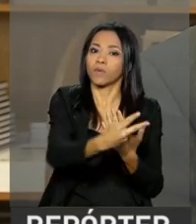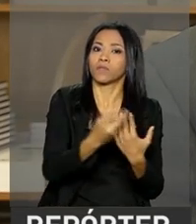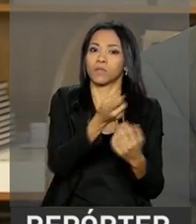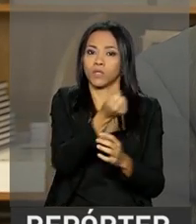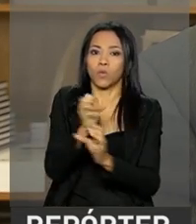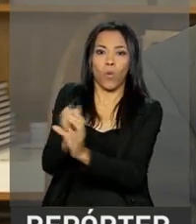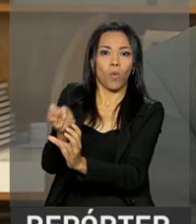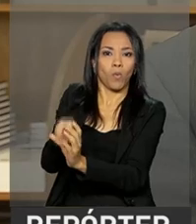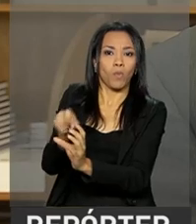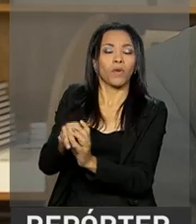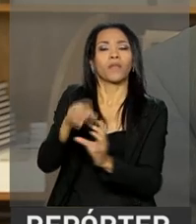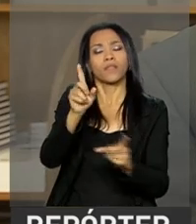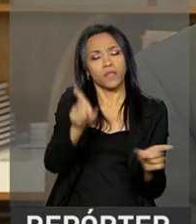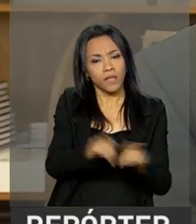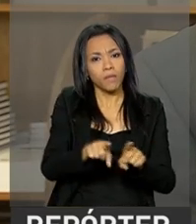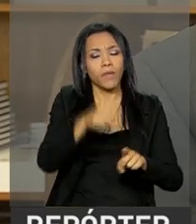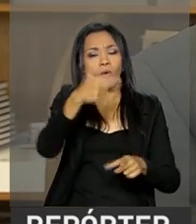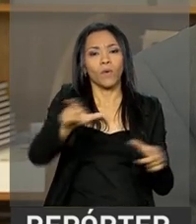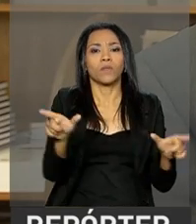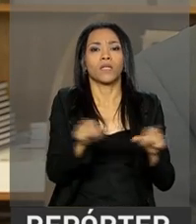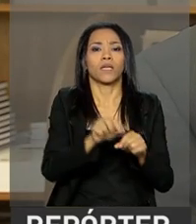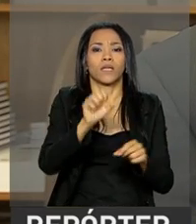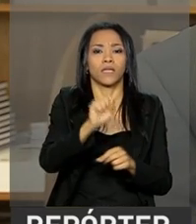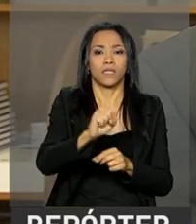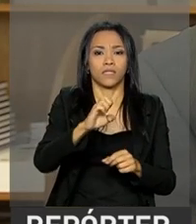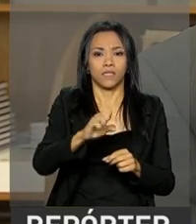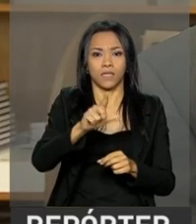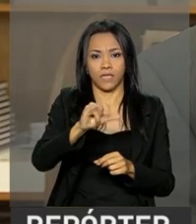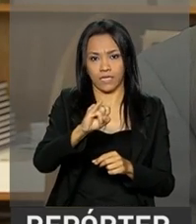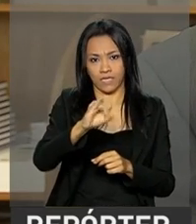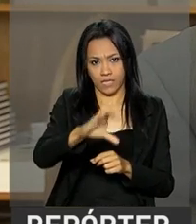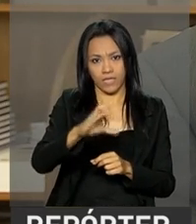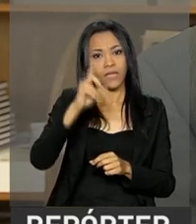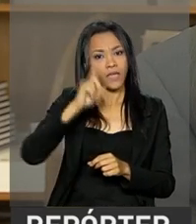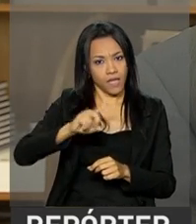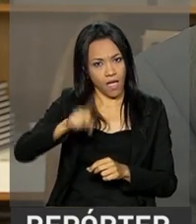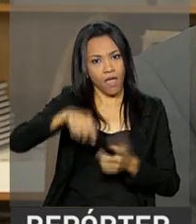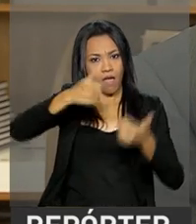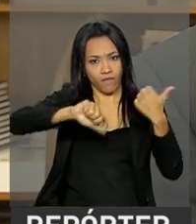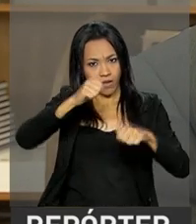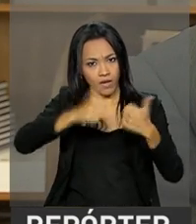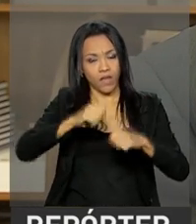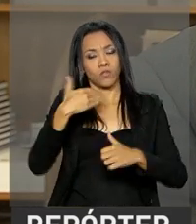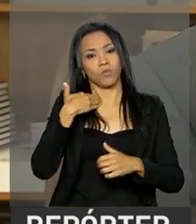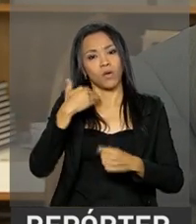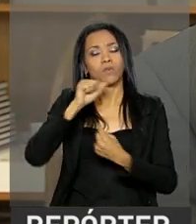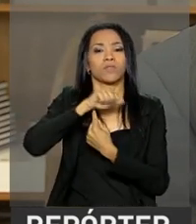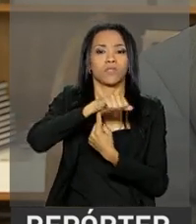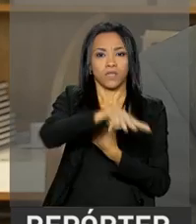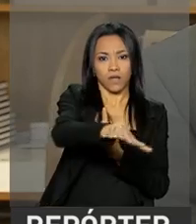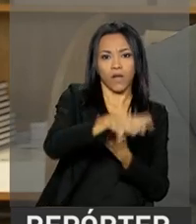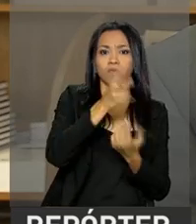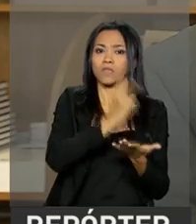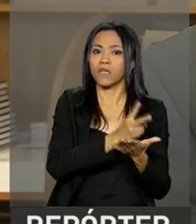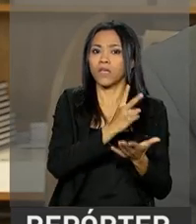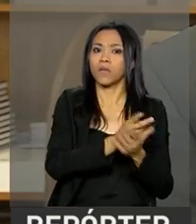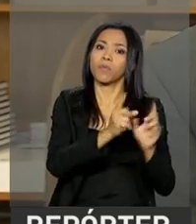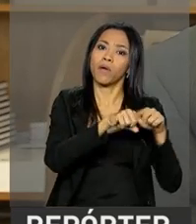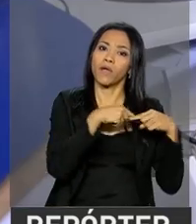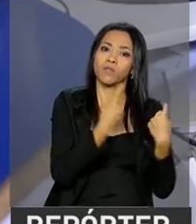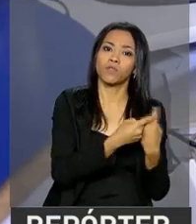porque a taxa selic que é revista pelo banco central a cada reunião do copom comitê de política